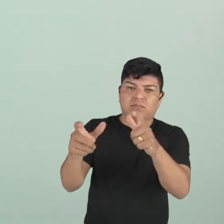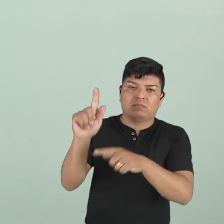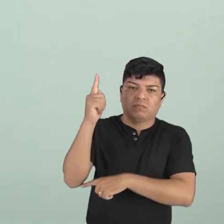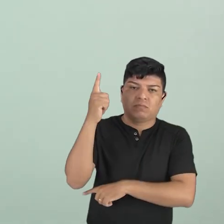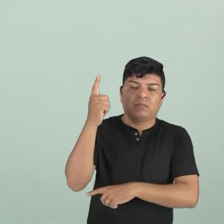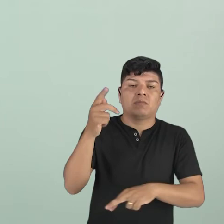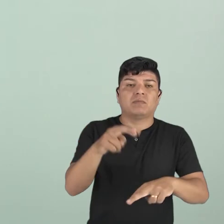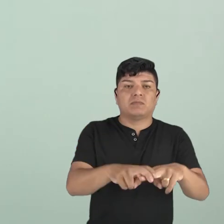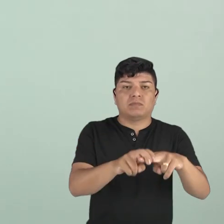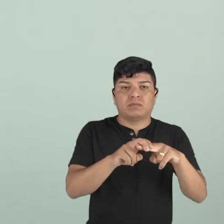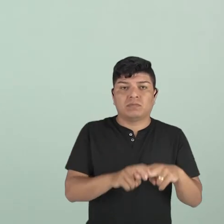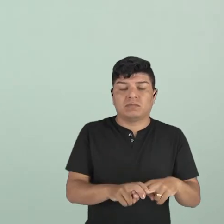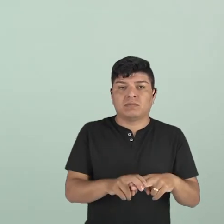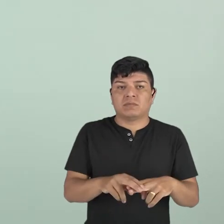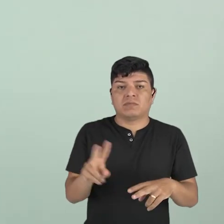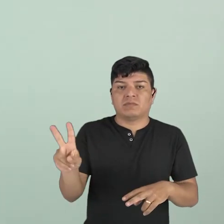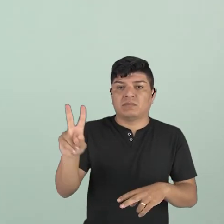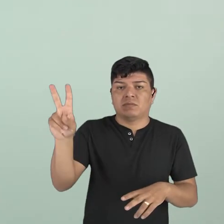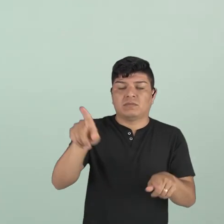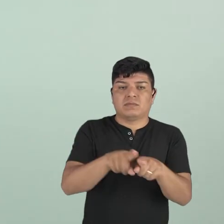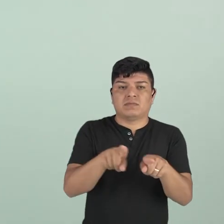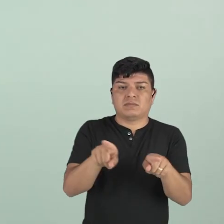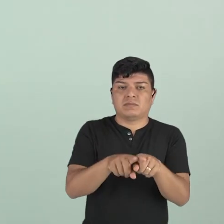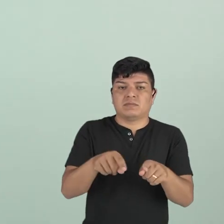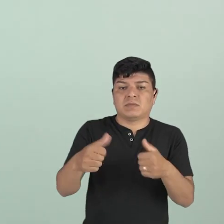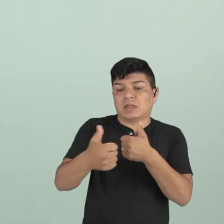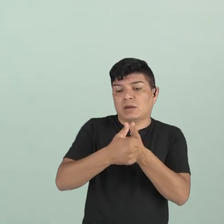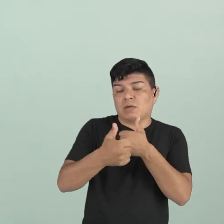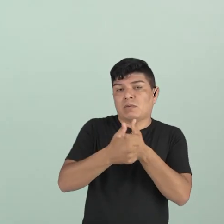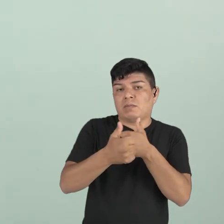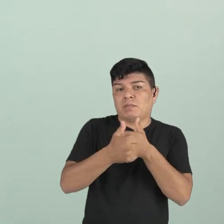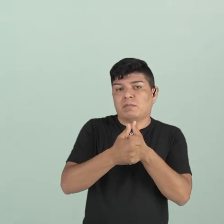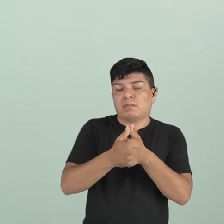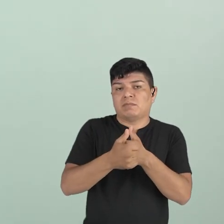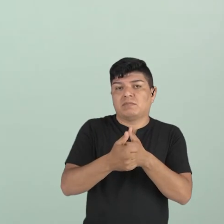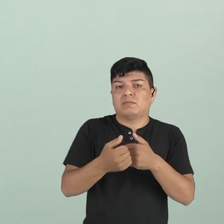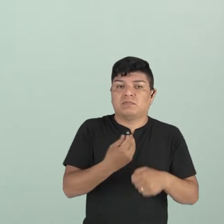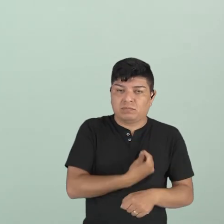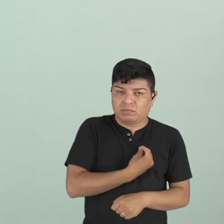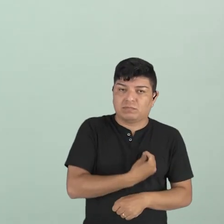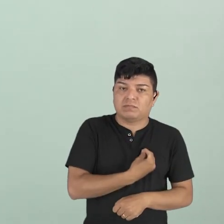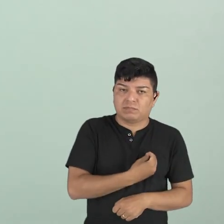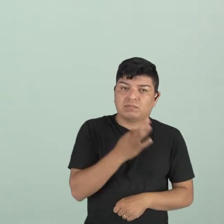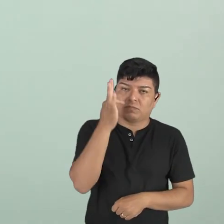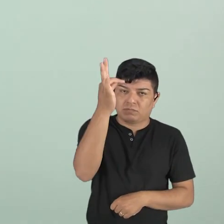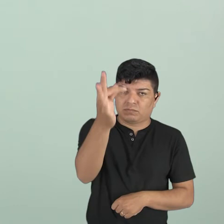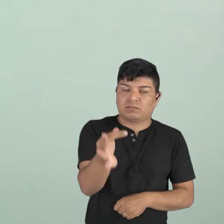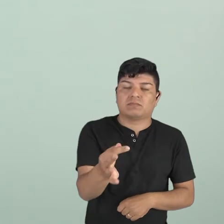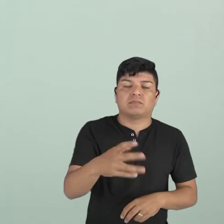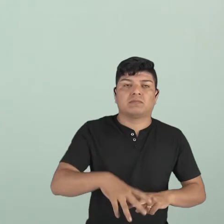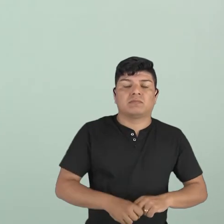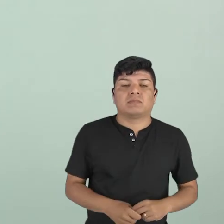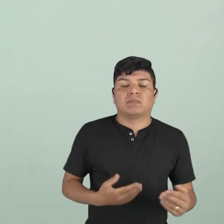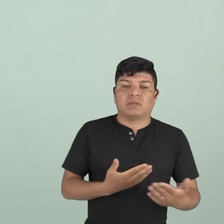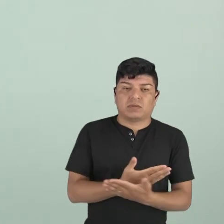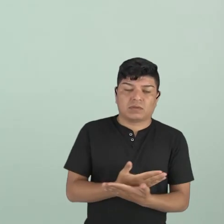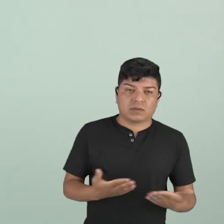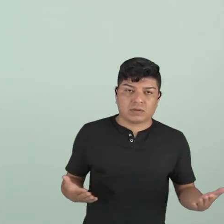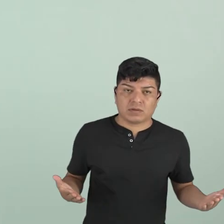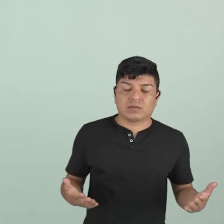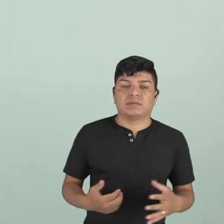geográfica, e passar a valorizar também aqueles que estão mais próximos, que é onde nós vamos estar um dia, tá, galerinha? Então é isso